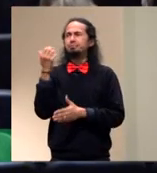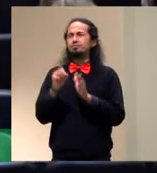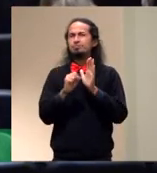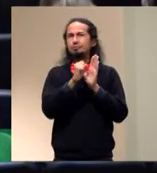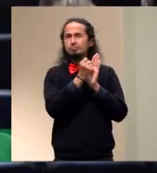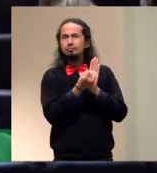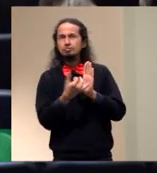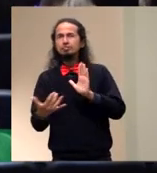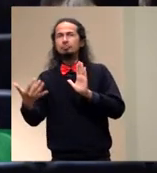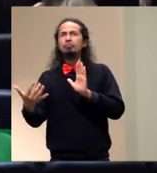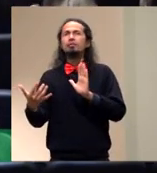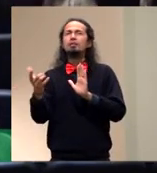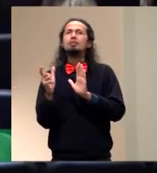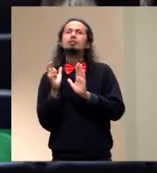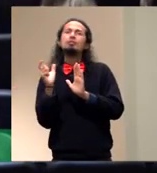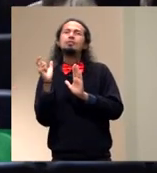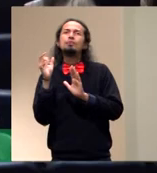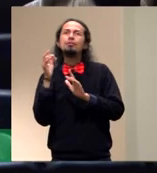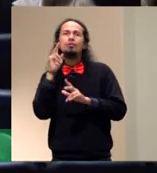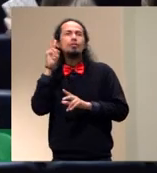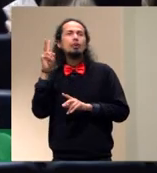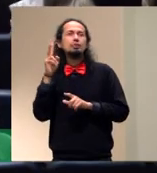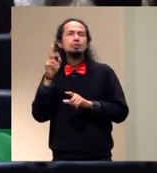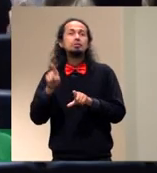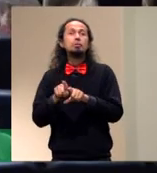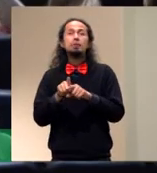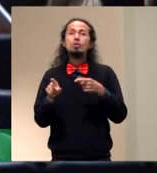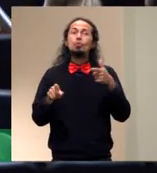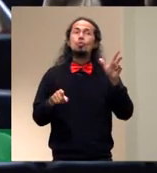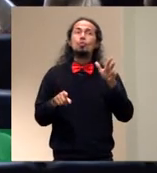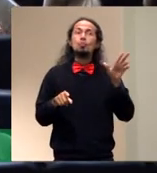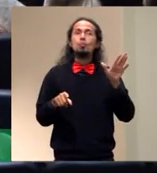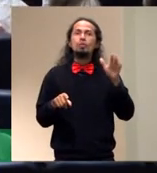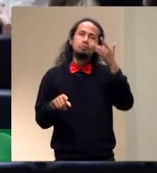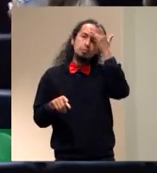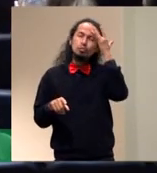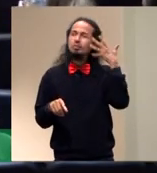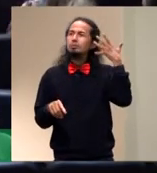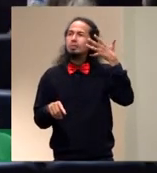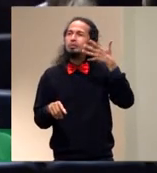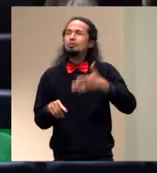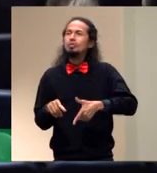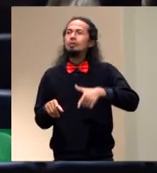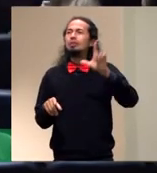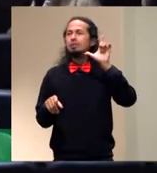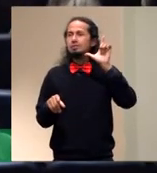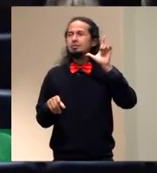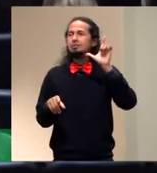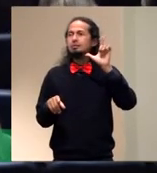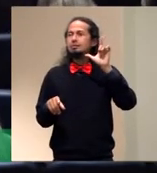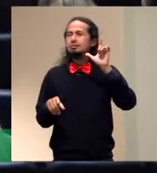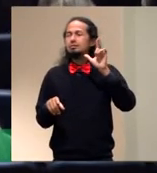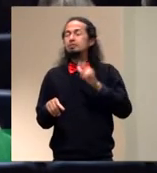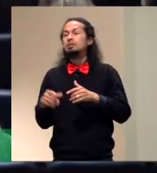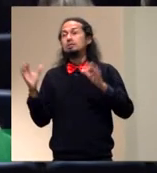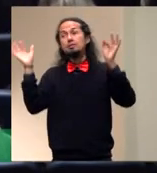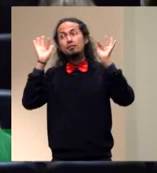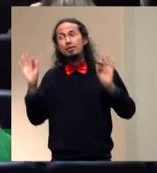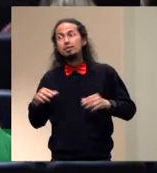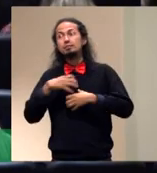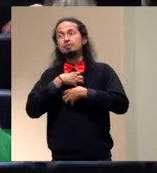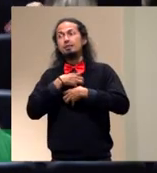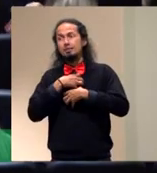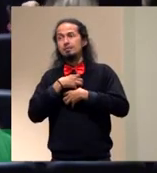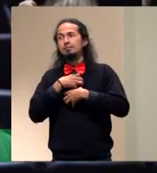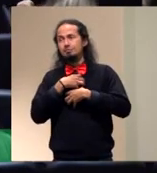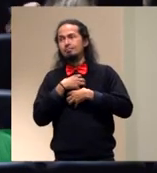as pessoas que a antecederam aqui. Então, a gente fica muito feliz em ver que realmente... tinha uma coisa